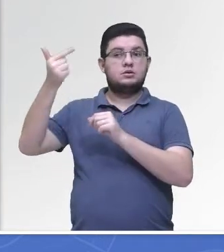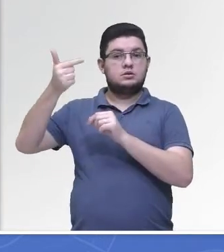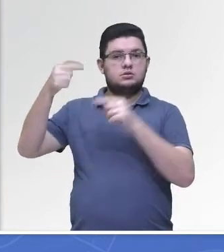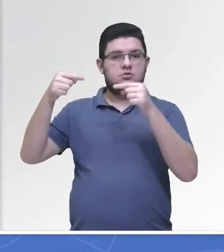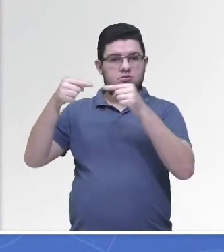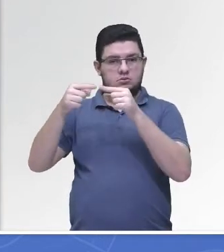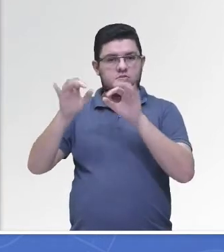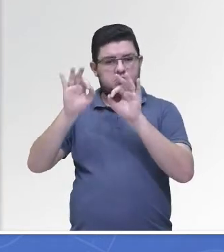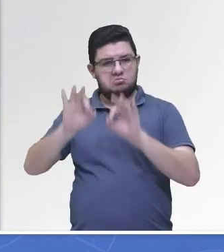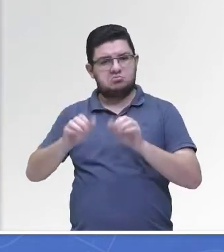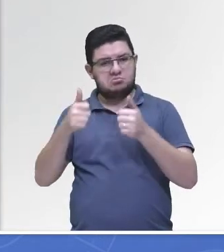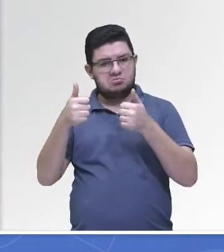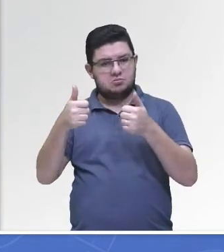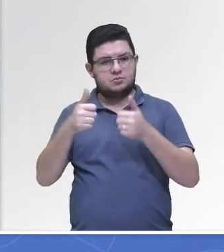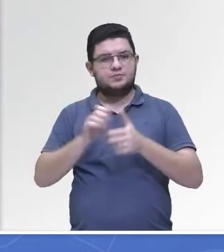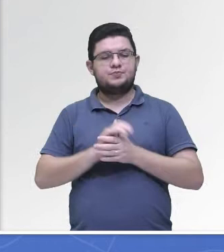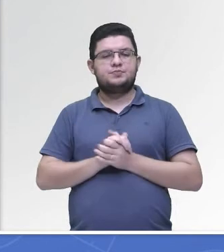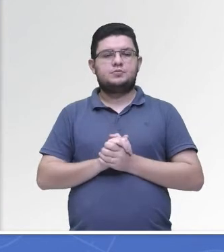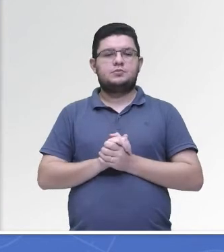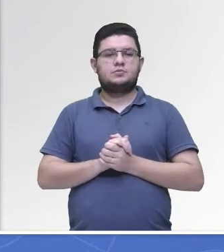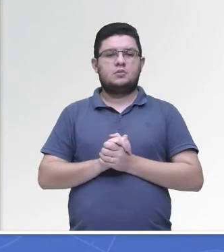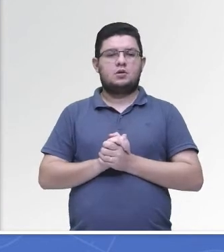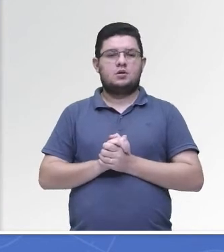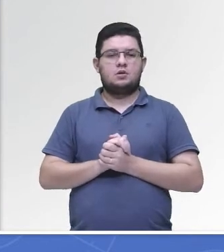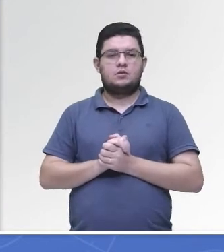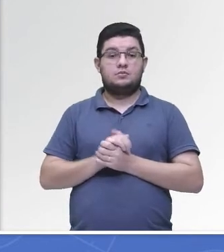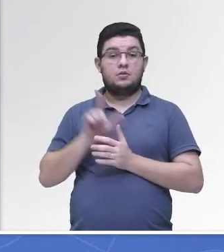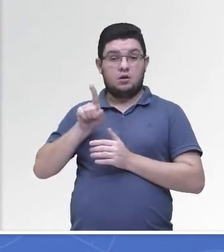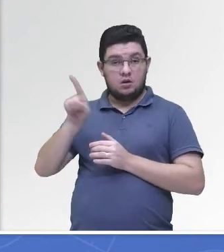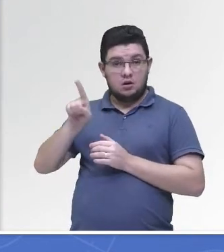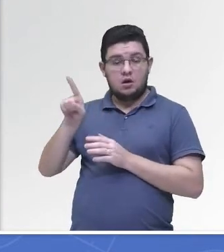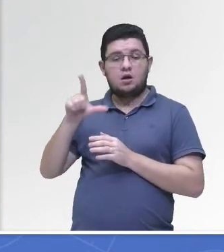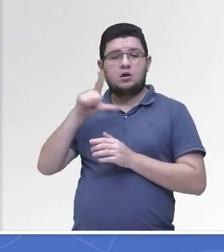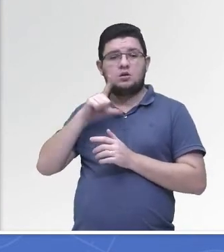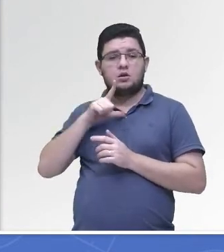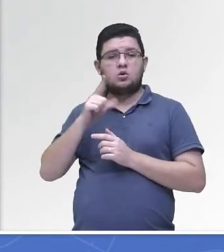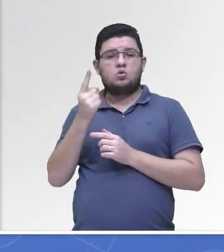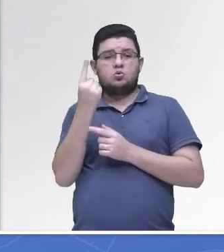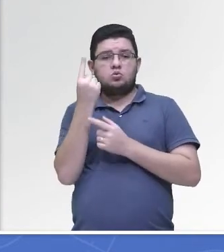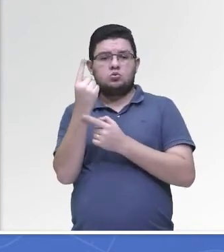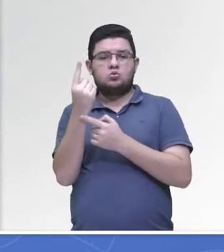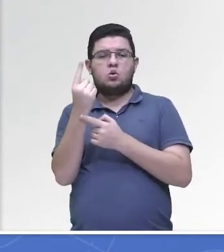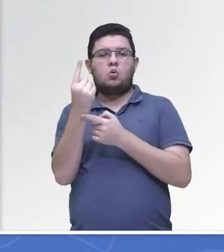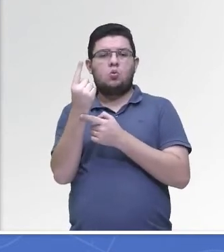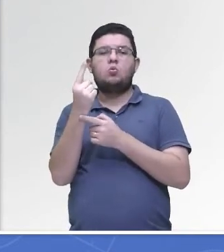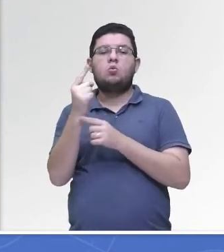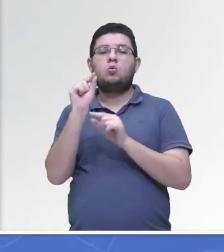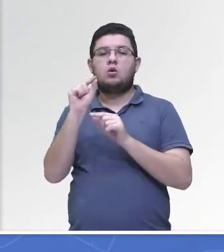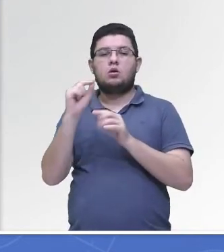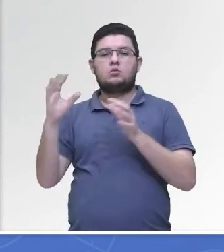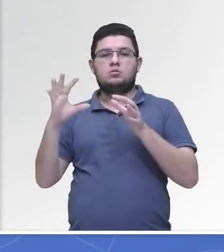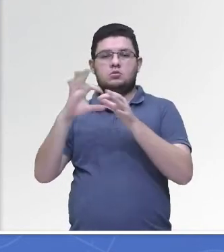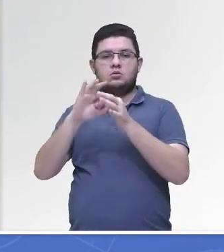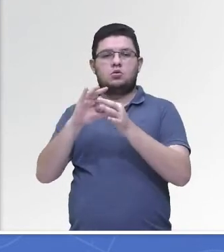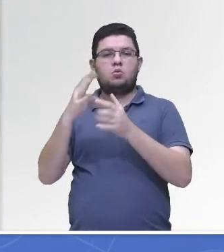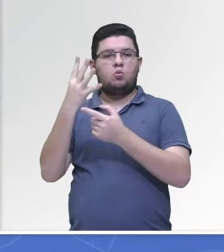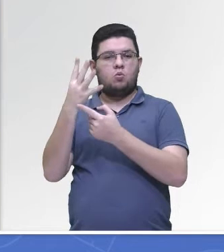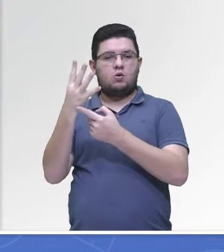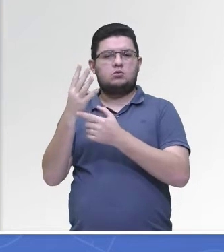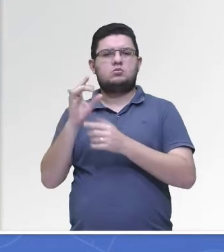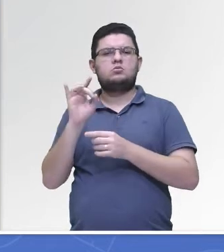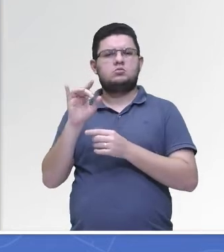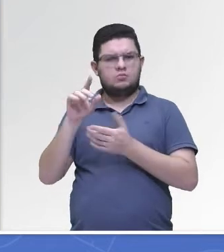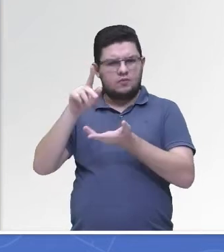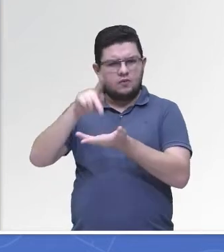secundário. Na cadeia, há somente um carbono quaternário. Verdadeiro, está aqui o carbono quaternário.